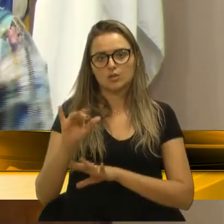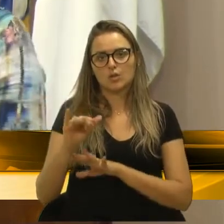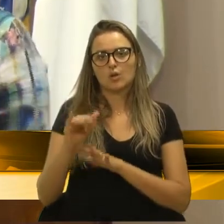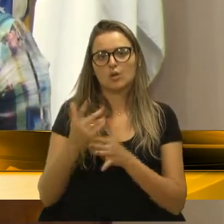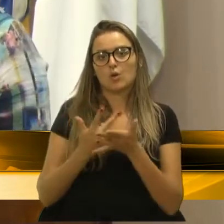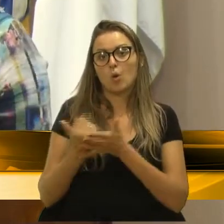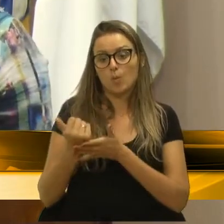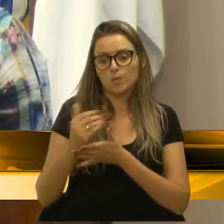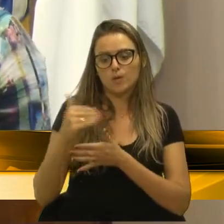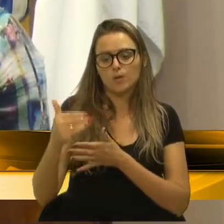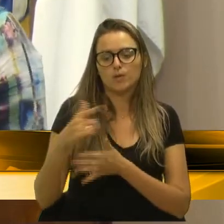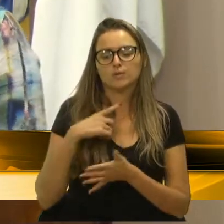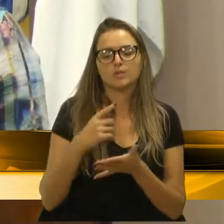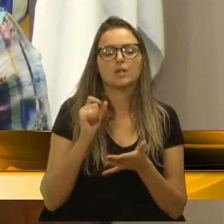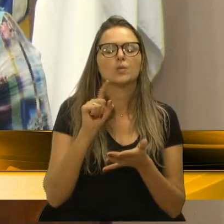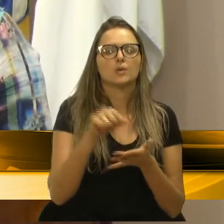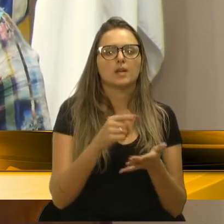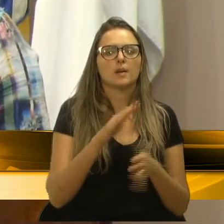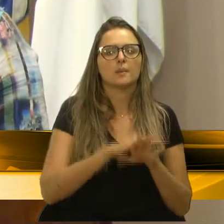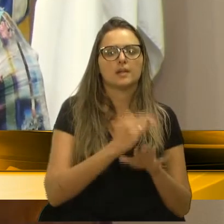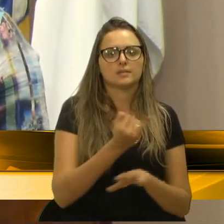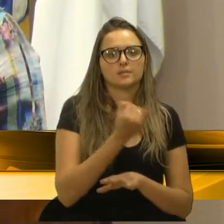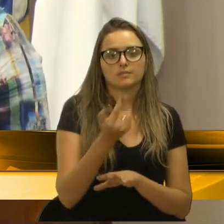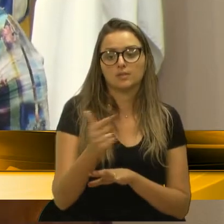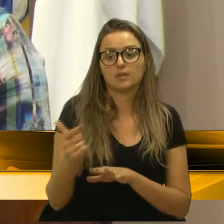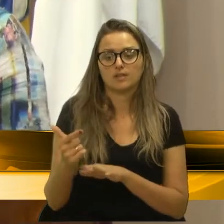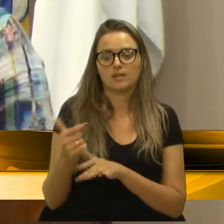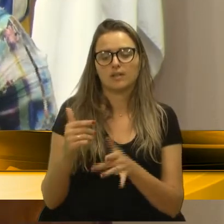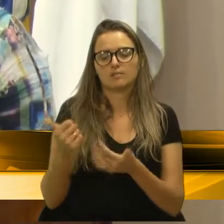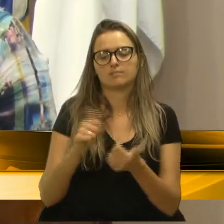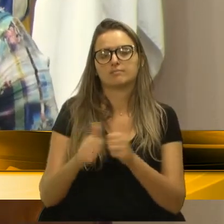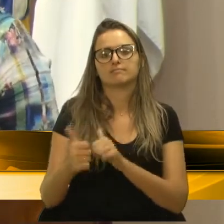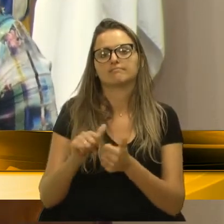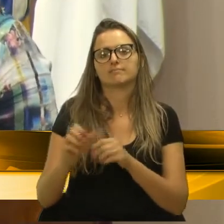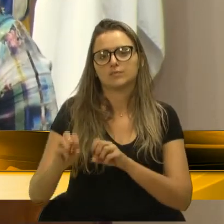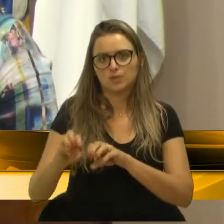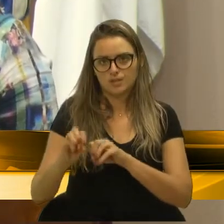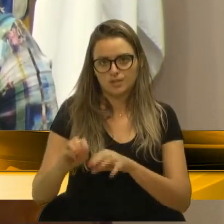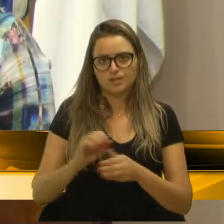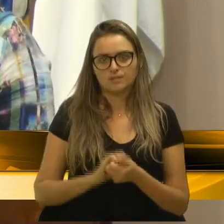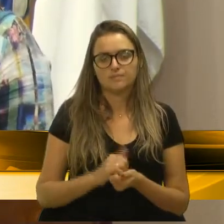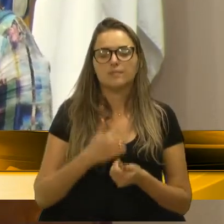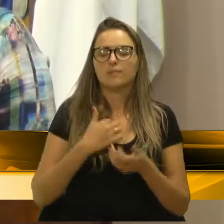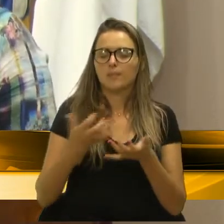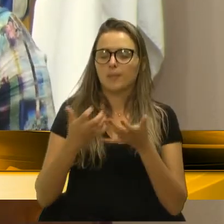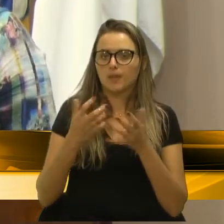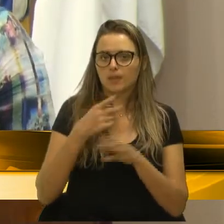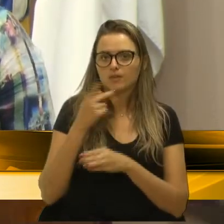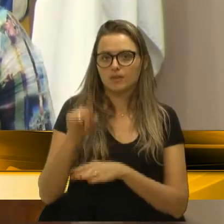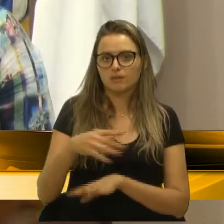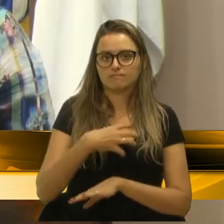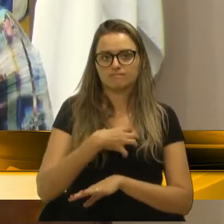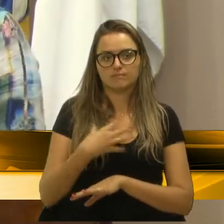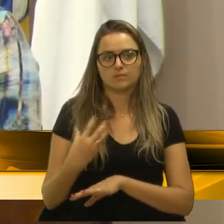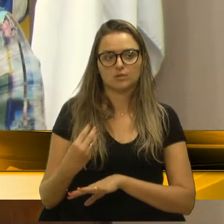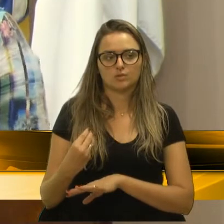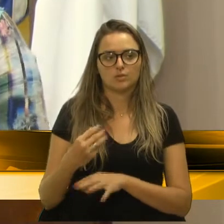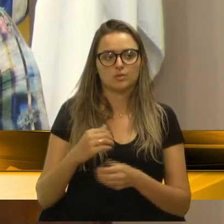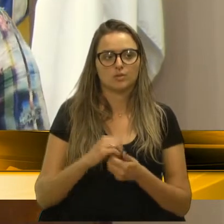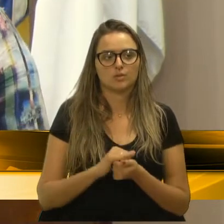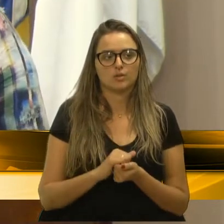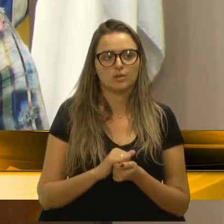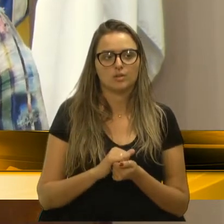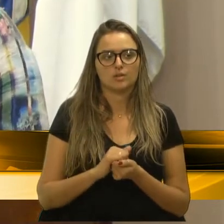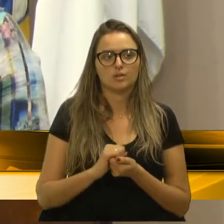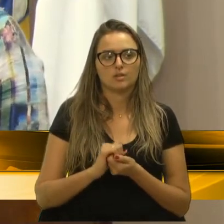Sem o básico, a gente não vai ter uma educação de qualidade. Então, quero dizer que é lamentável que nesse segundo ano, né,